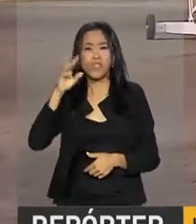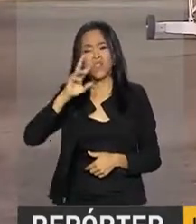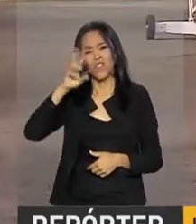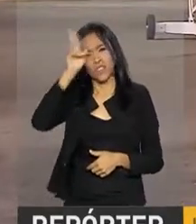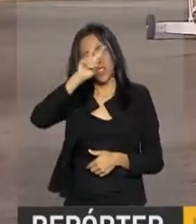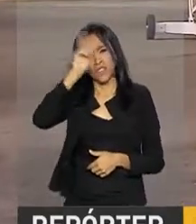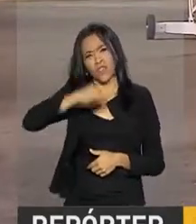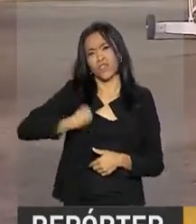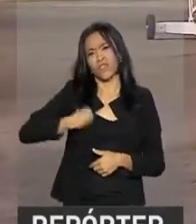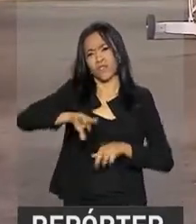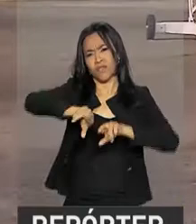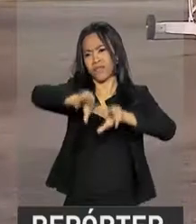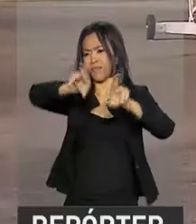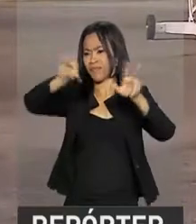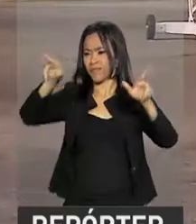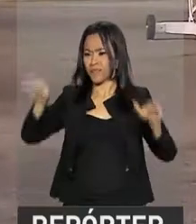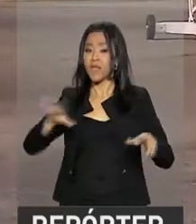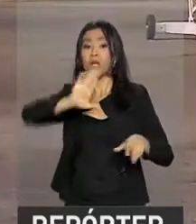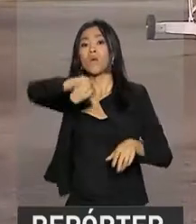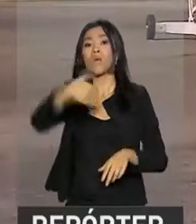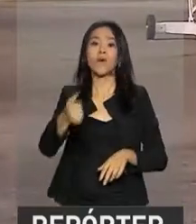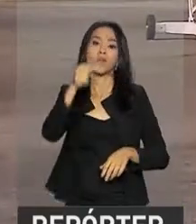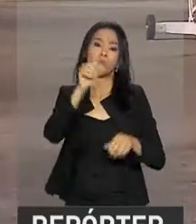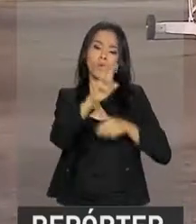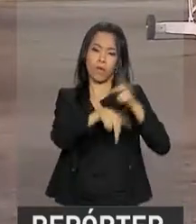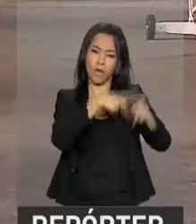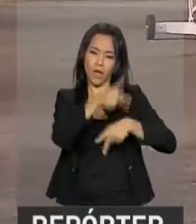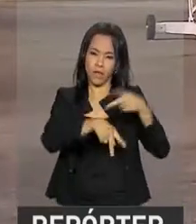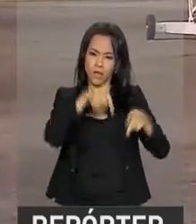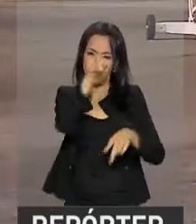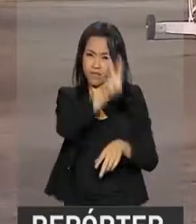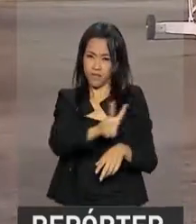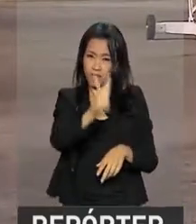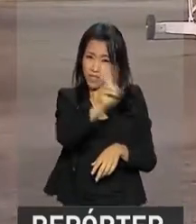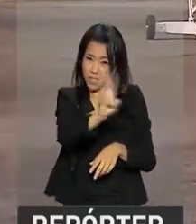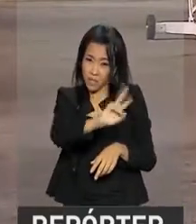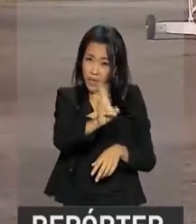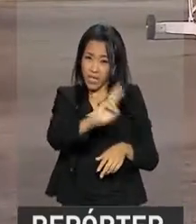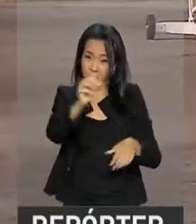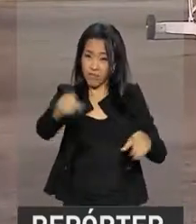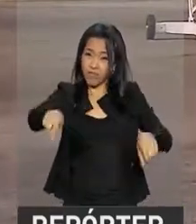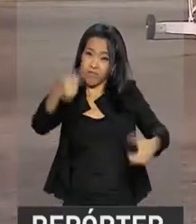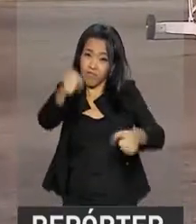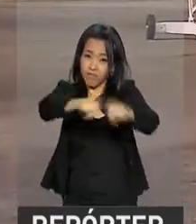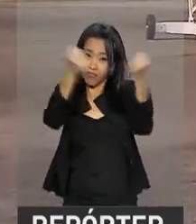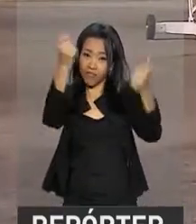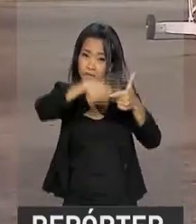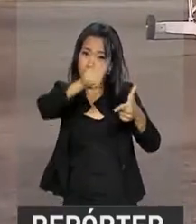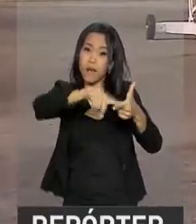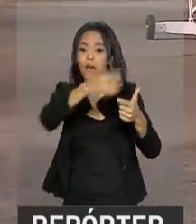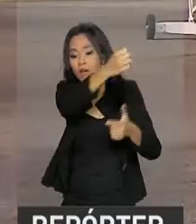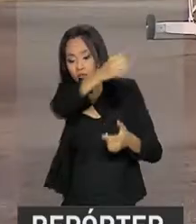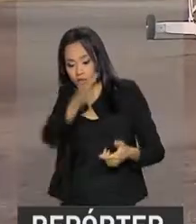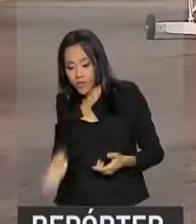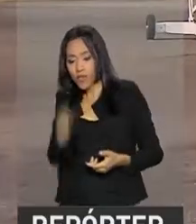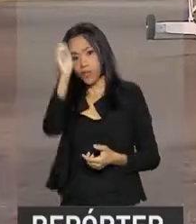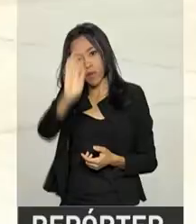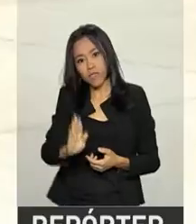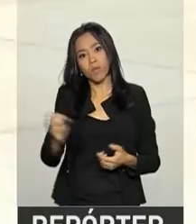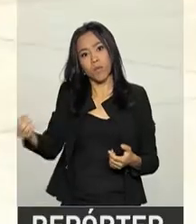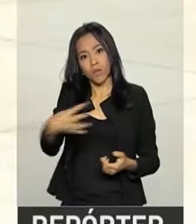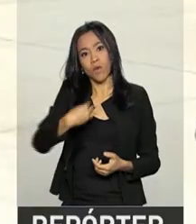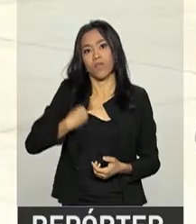que se cruzaram quando a Venezuela entrou em crise e agora se juntam no desafio de construir uma nova vida aqui no